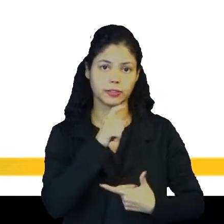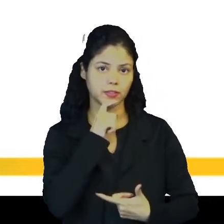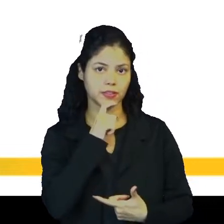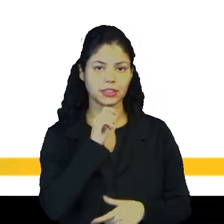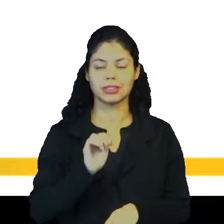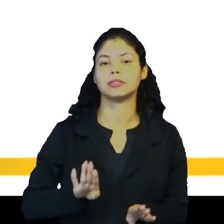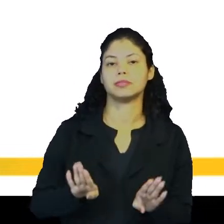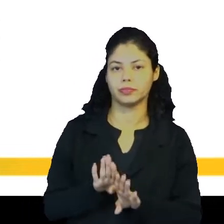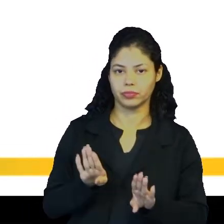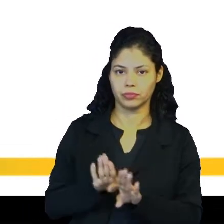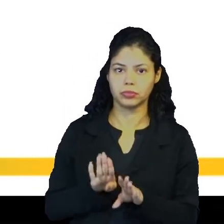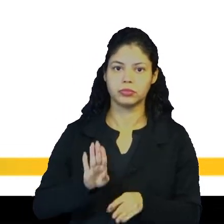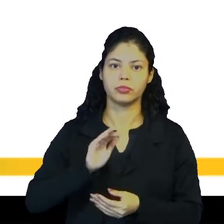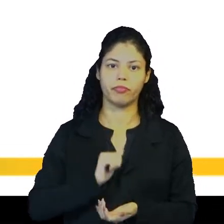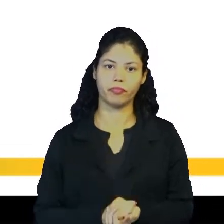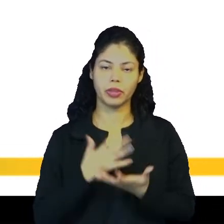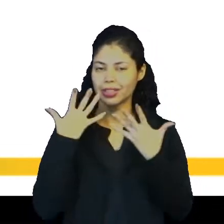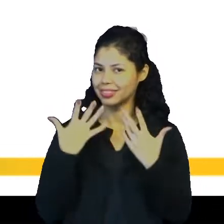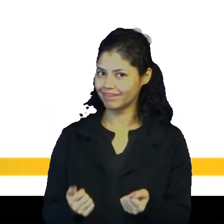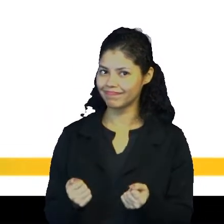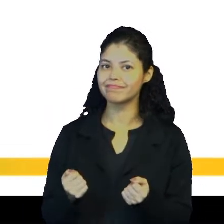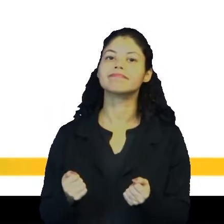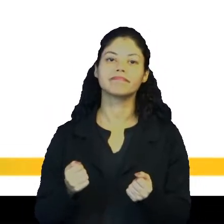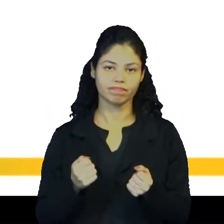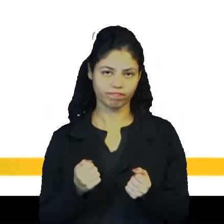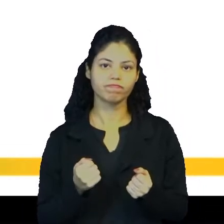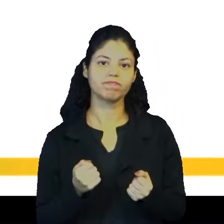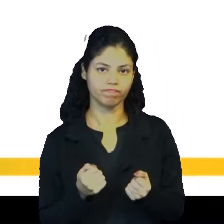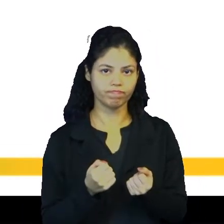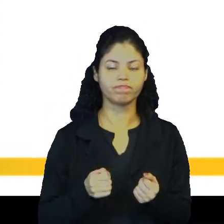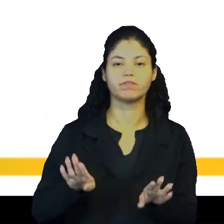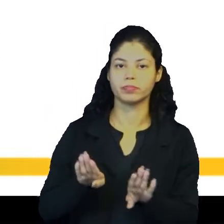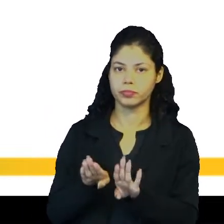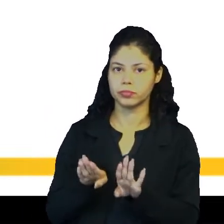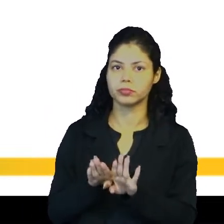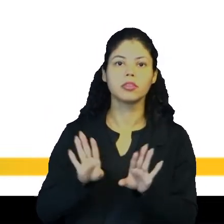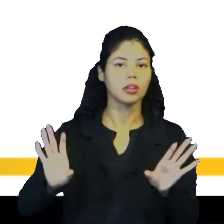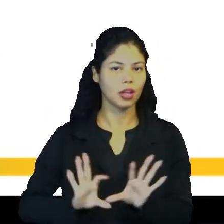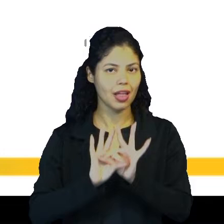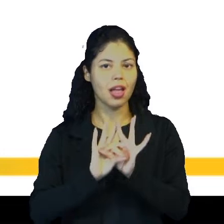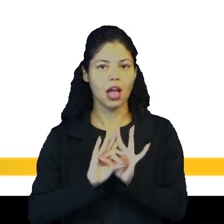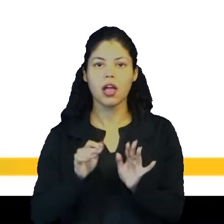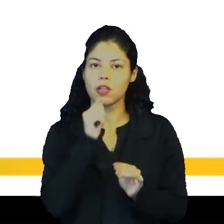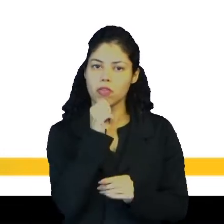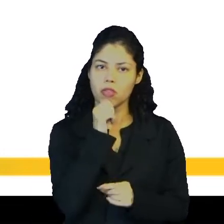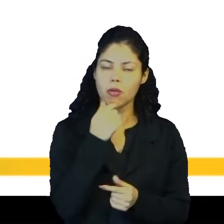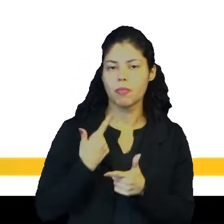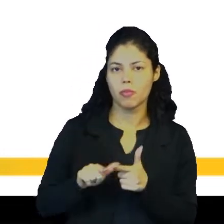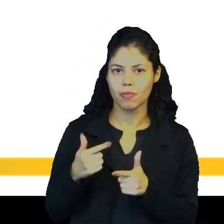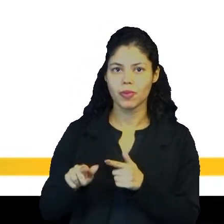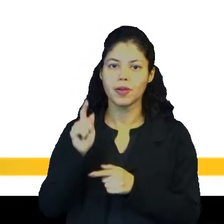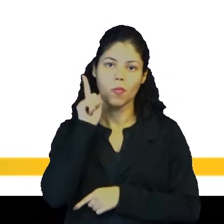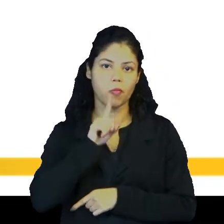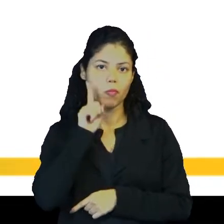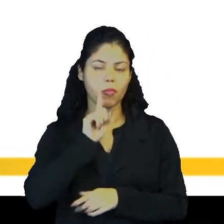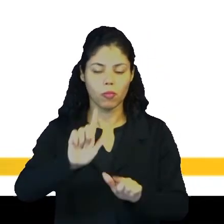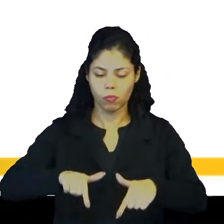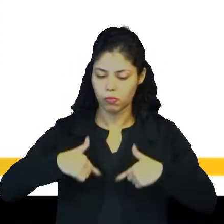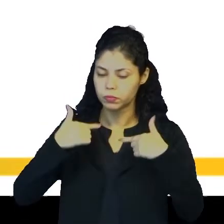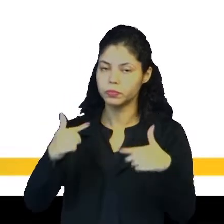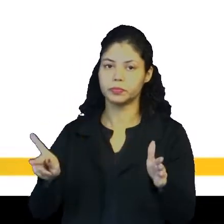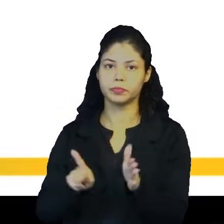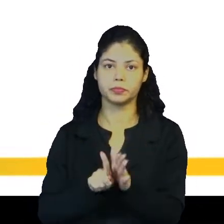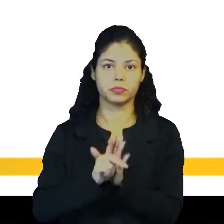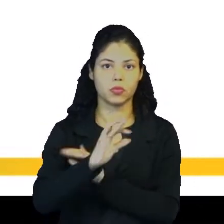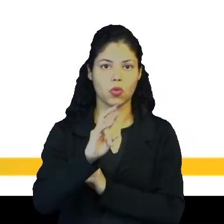vigente no mundo bipolar. Assumiram alianças estratégicas e programáticas com os Estados Unidos na luta